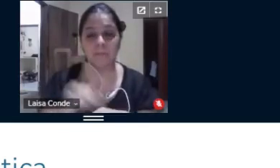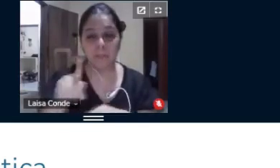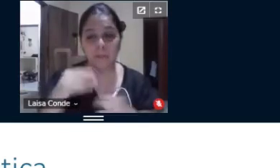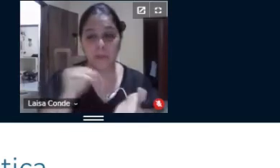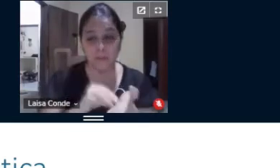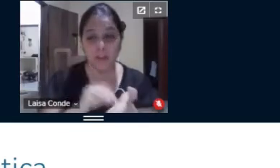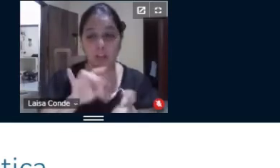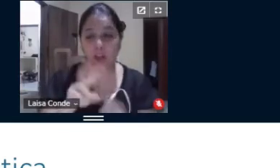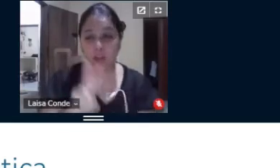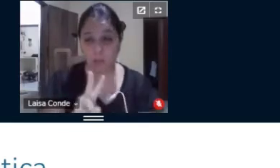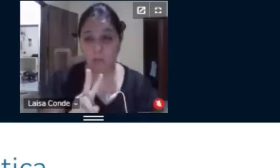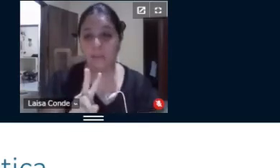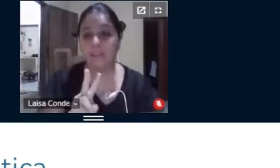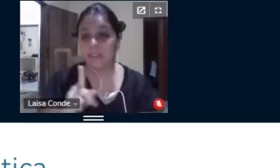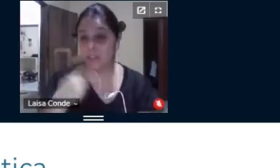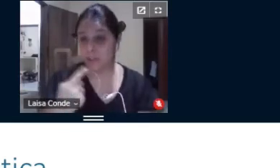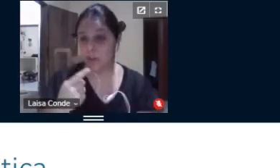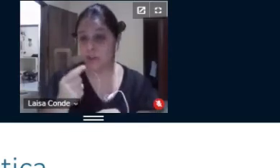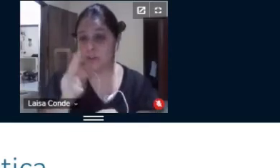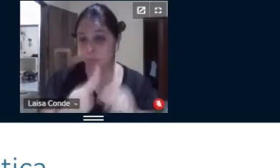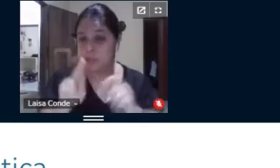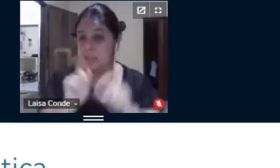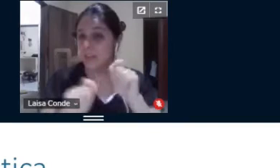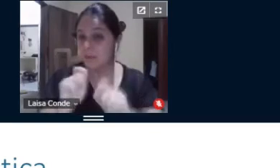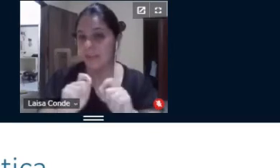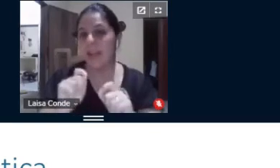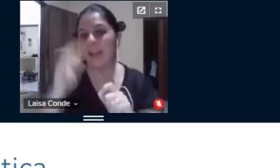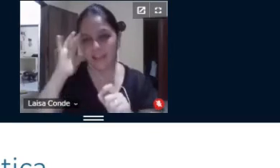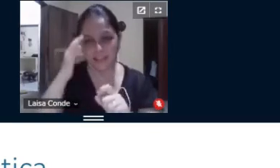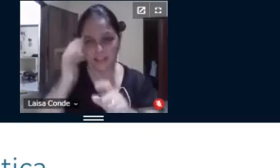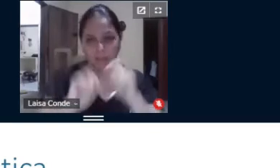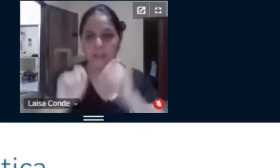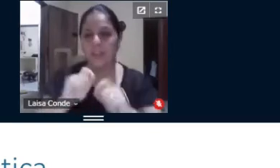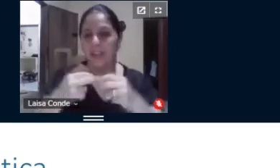A gente vai falar das partículas magnéticas.